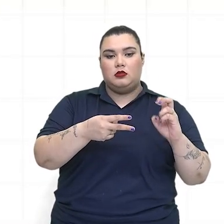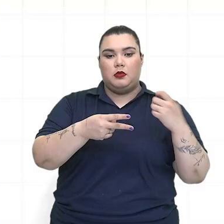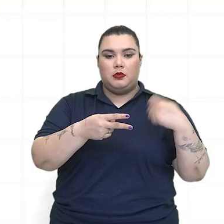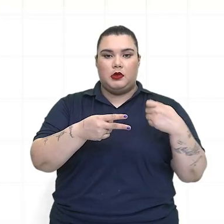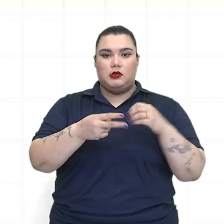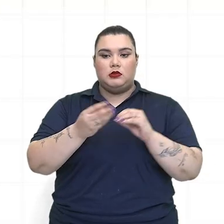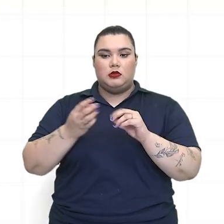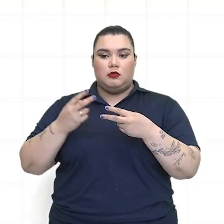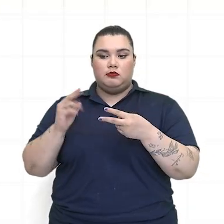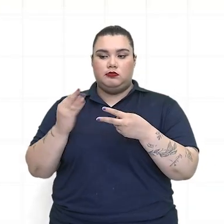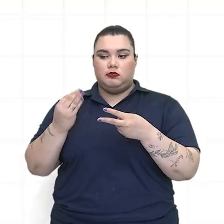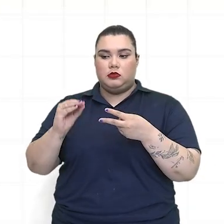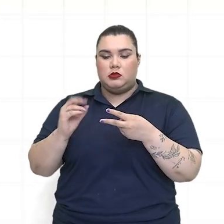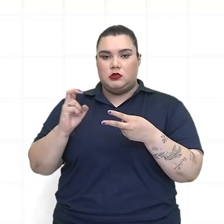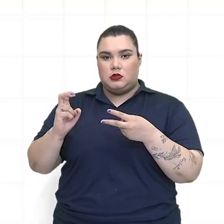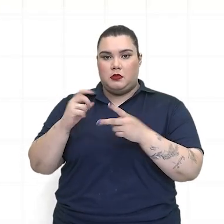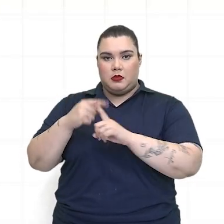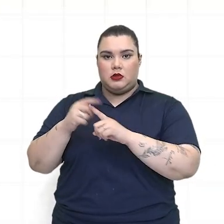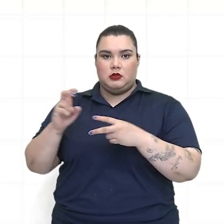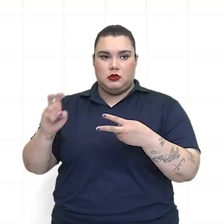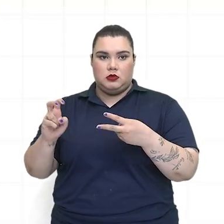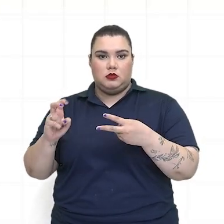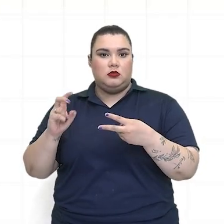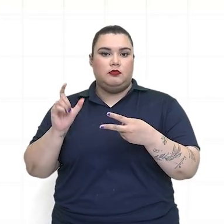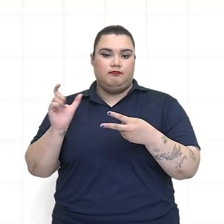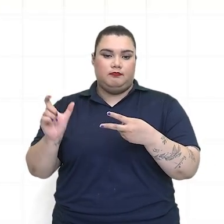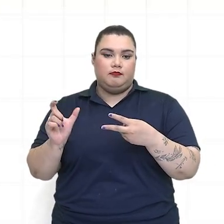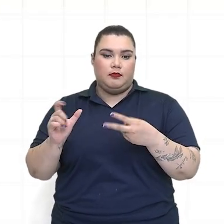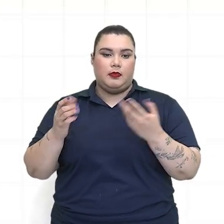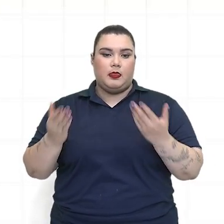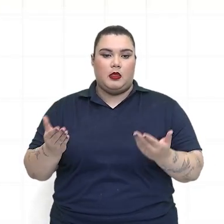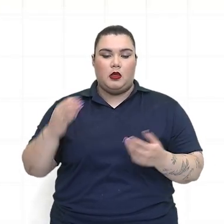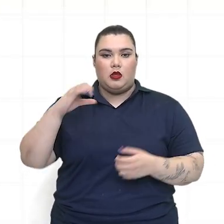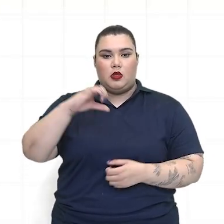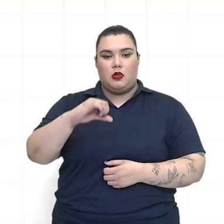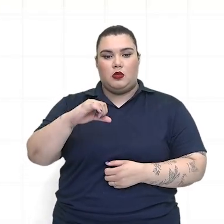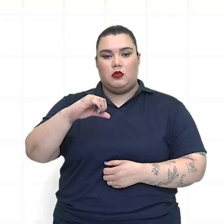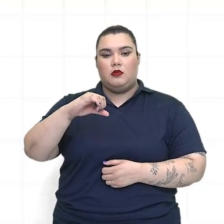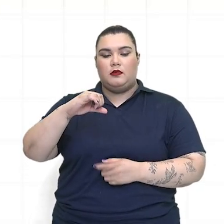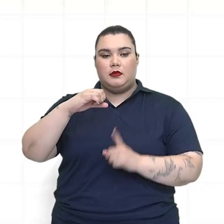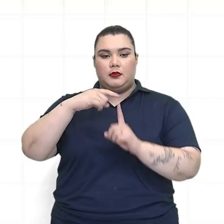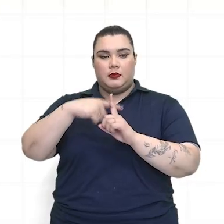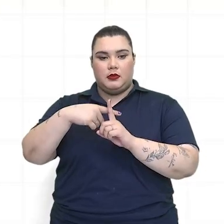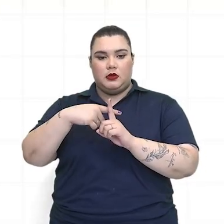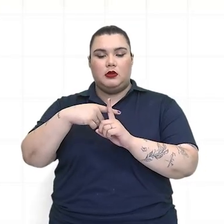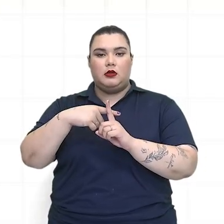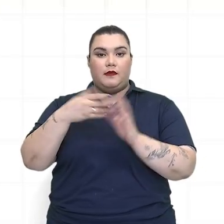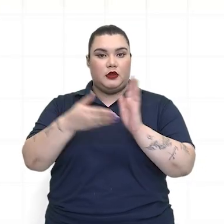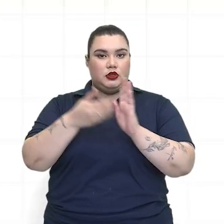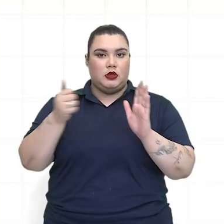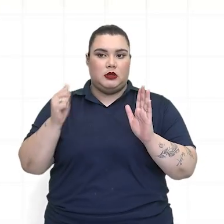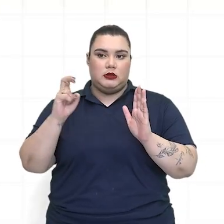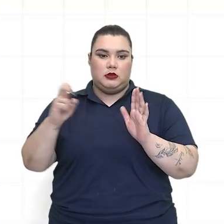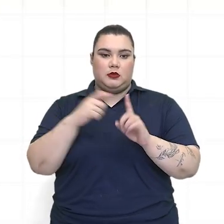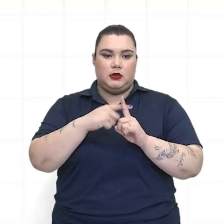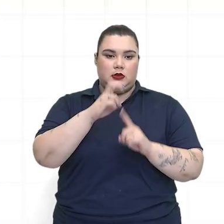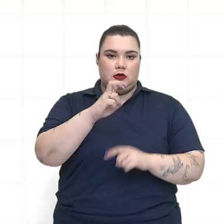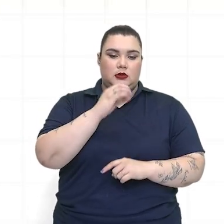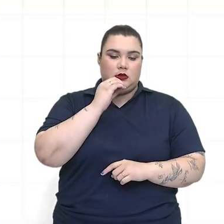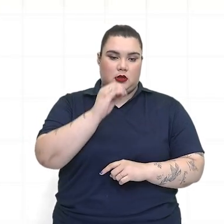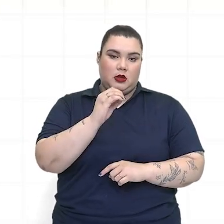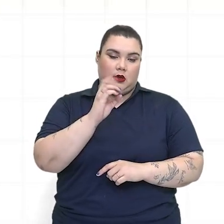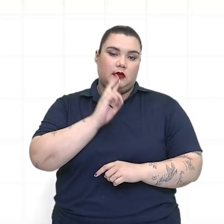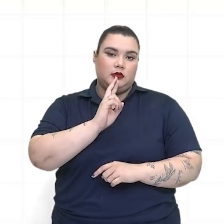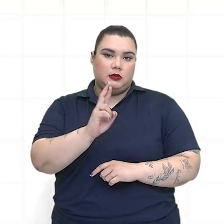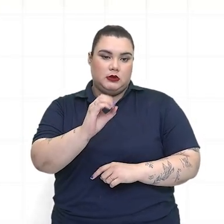nós devemos inserir o mais 5 também do outro lado. E vamos ter o quê? Aqui vai sumir, né? Porque é 0. E 9